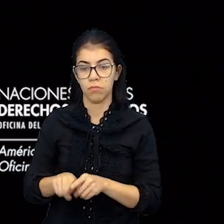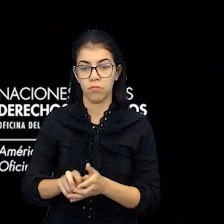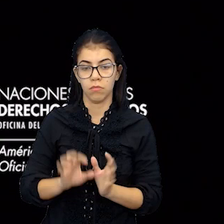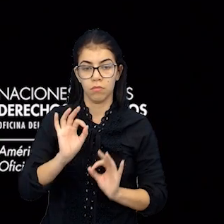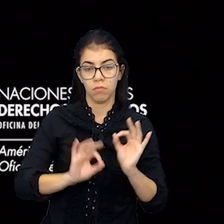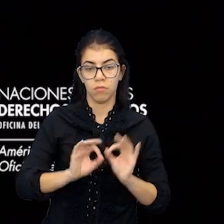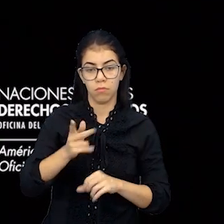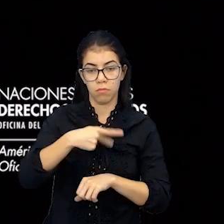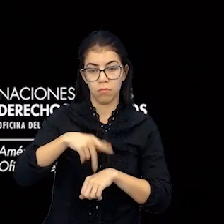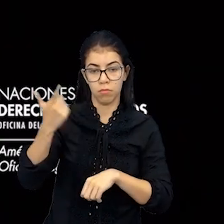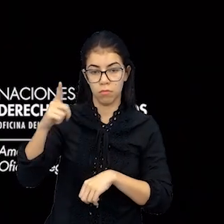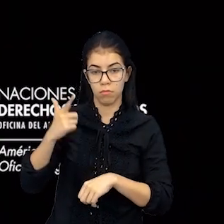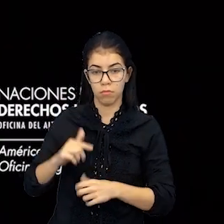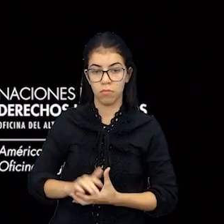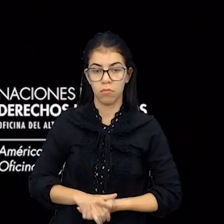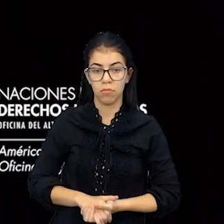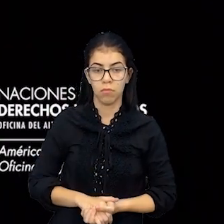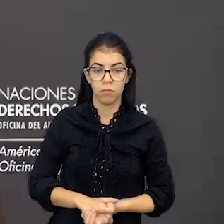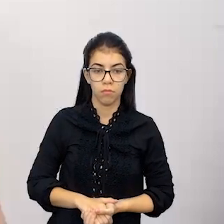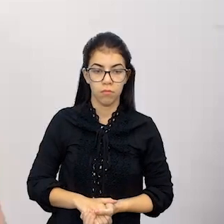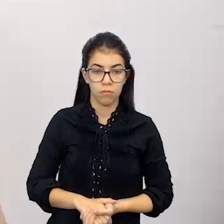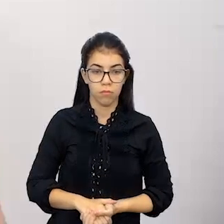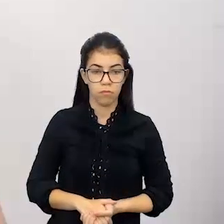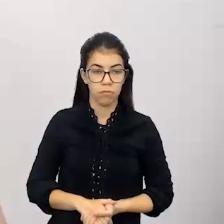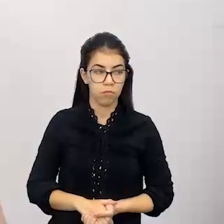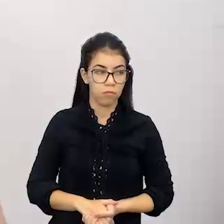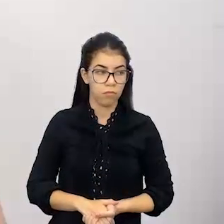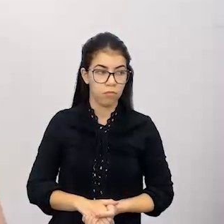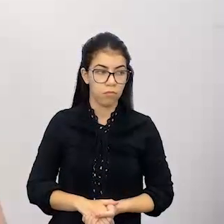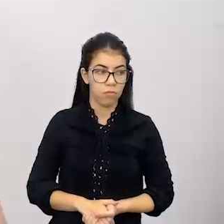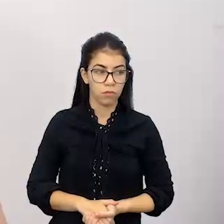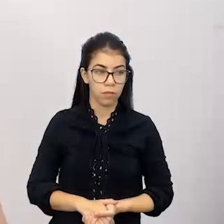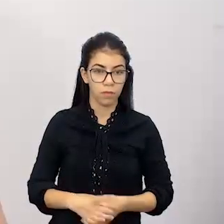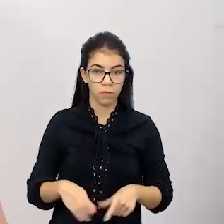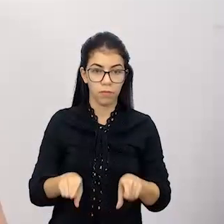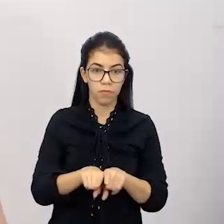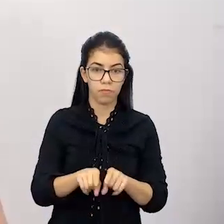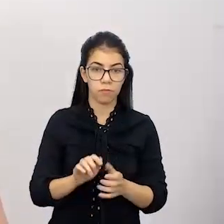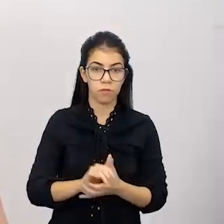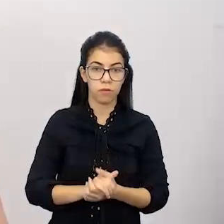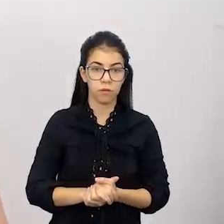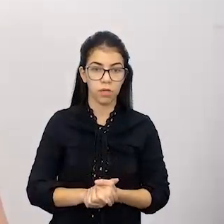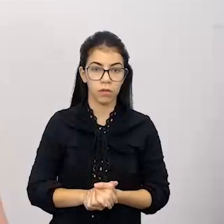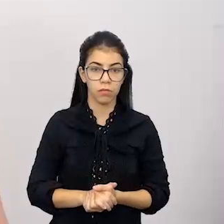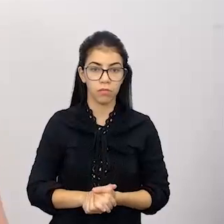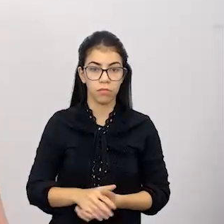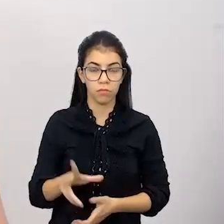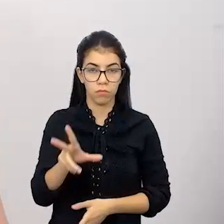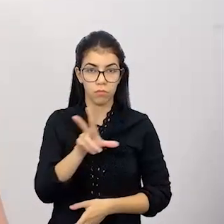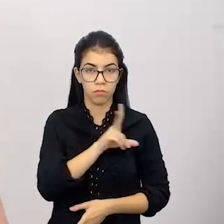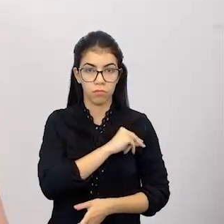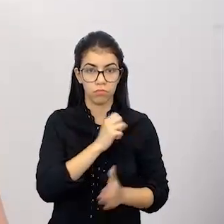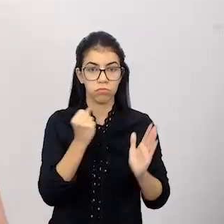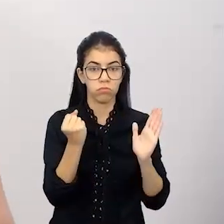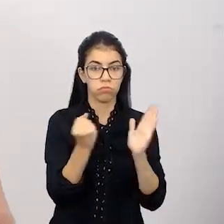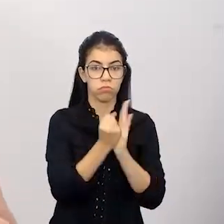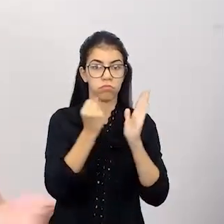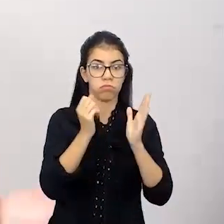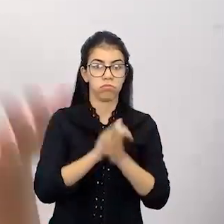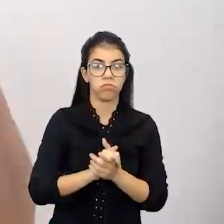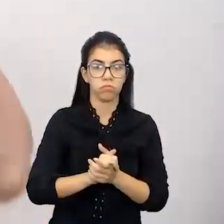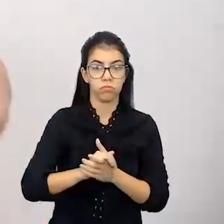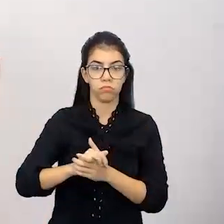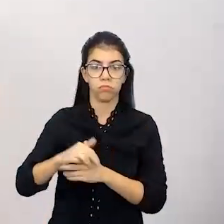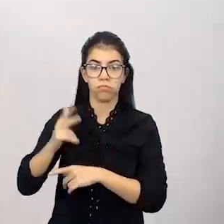Internacional para Imigrantes. Que joia! Nossa, que impacto o vídeo, não é não? De acolher,